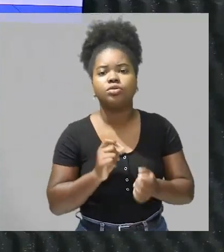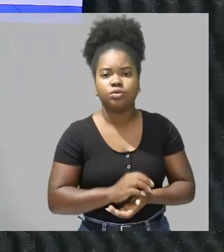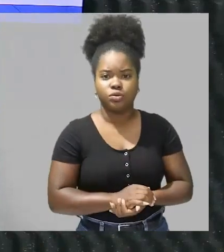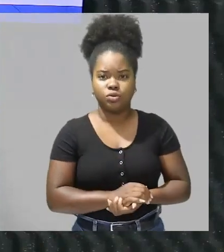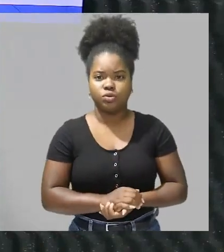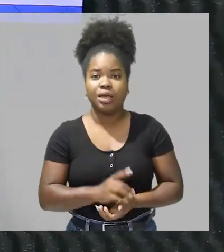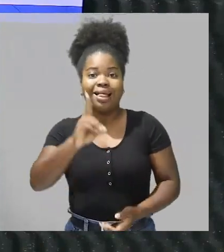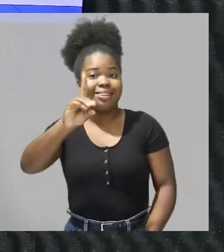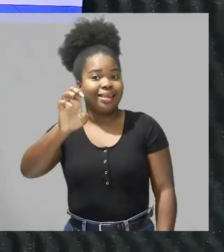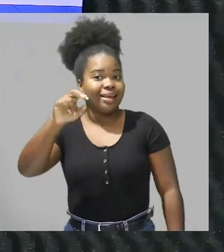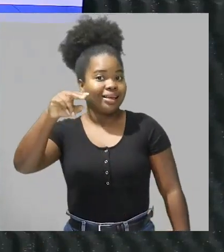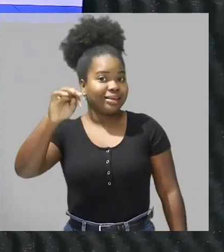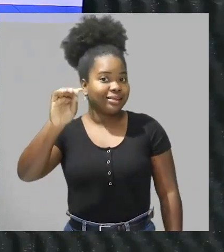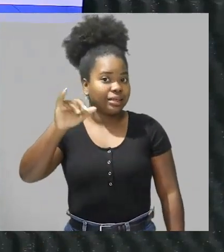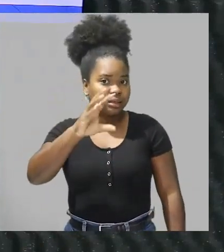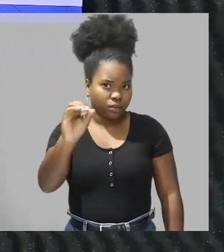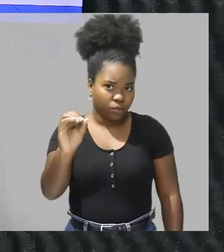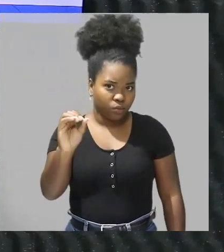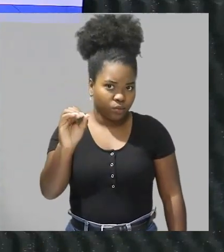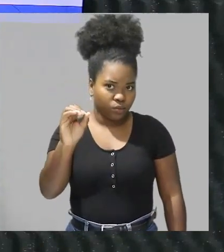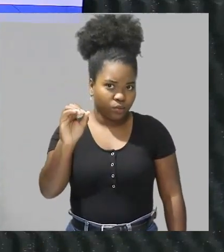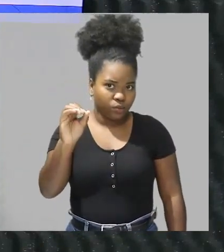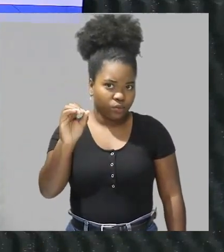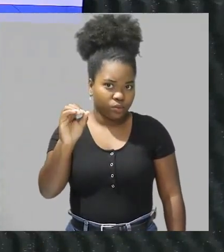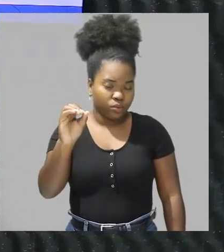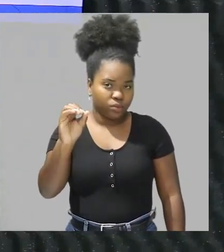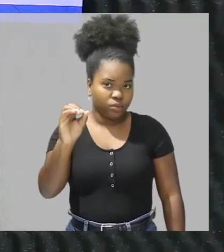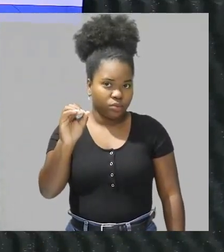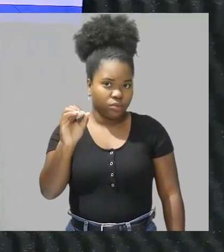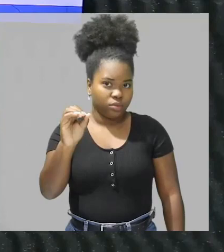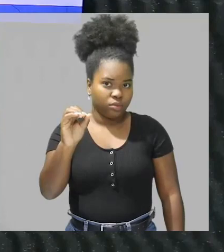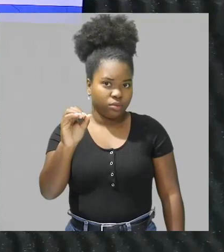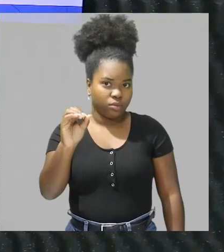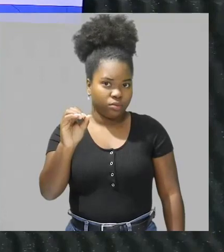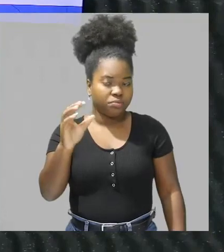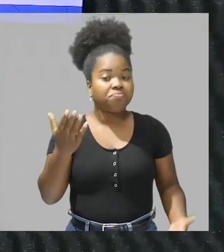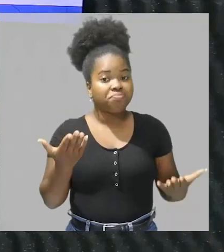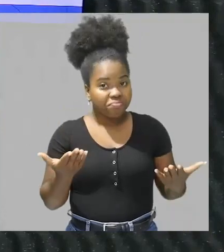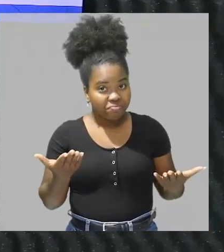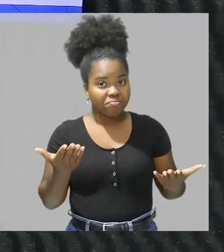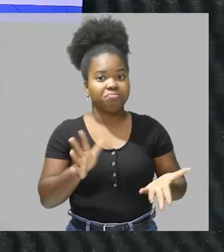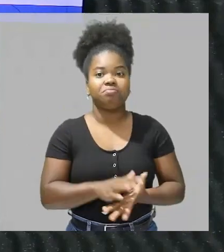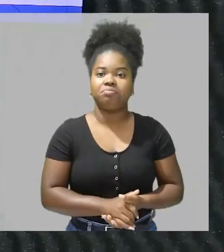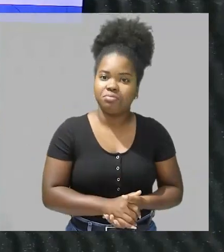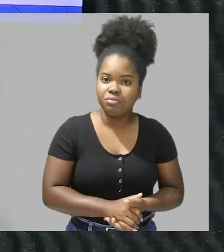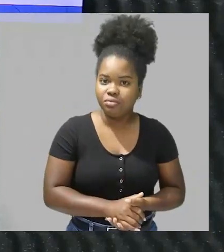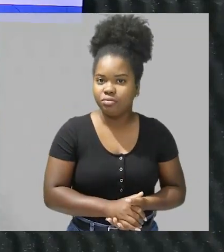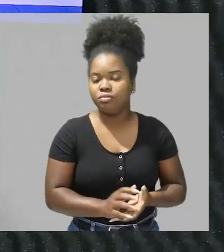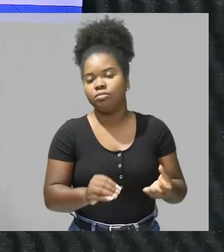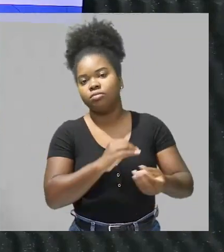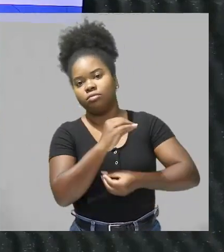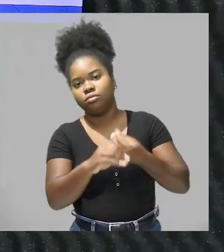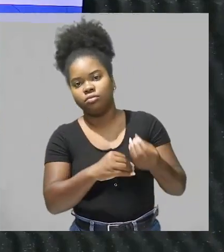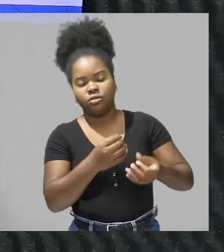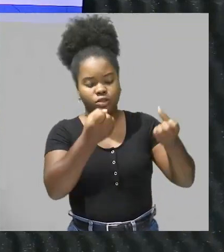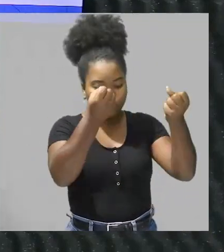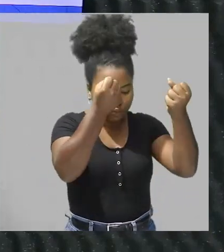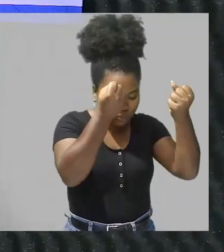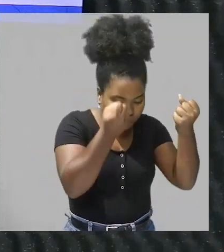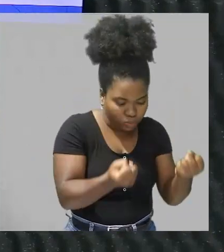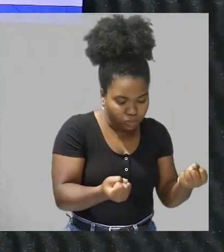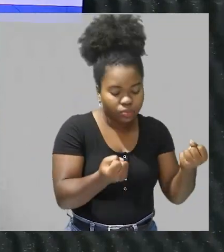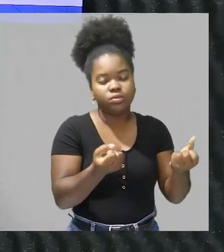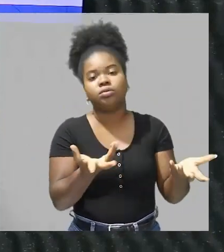Então já comentamos sobre decantação devida diferença de densidade então a substâncias mais densas entre